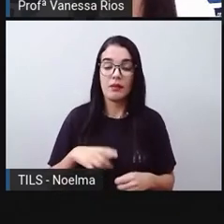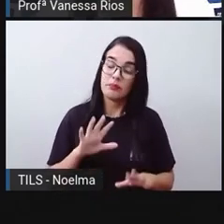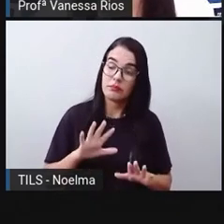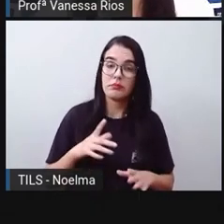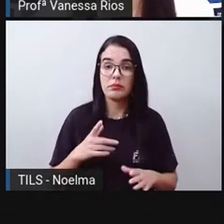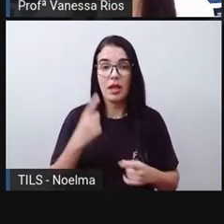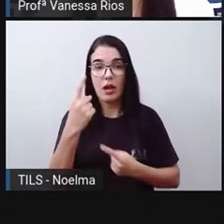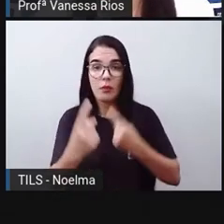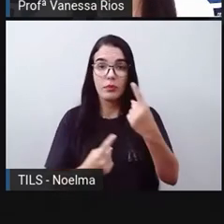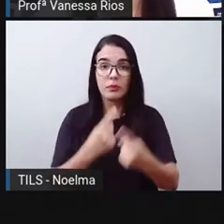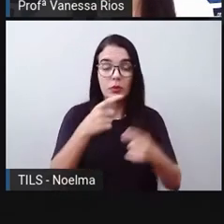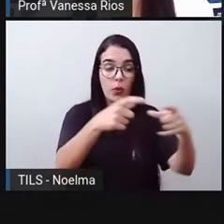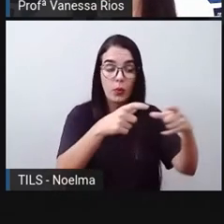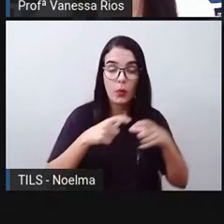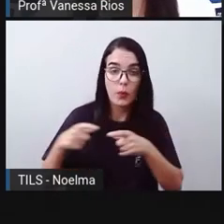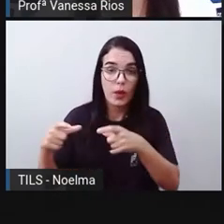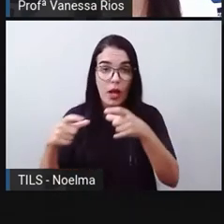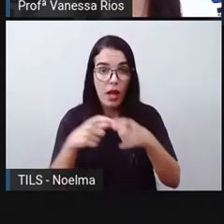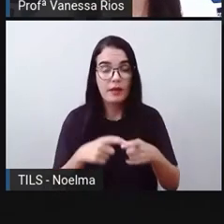ficarem muito